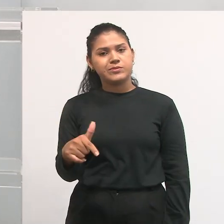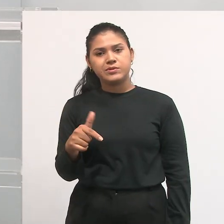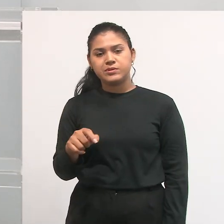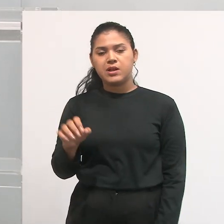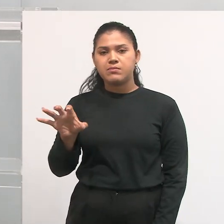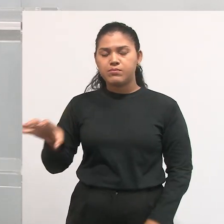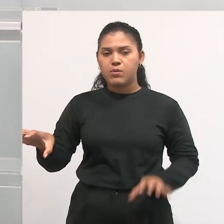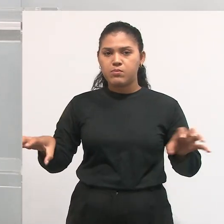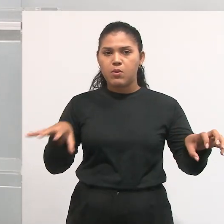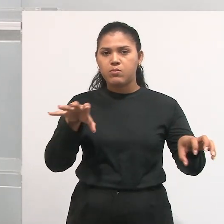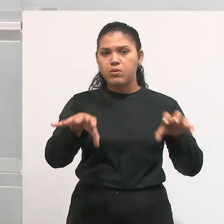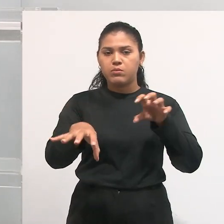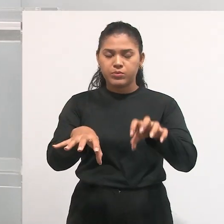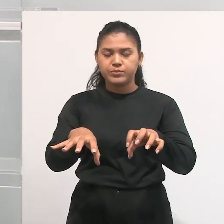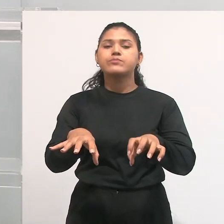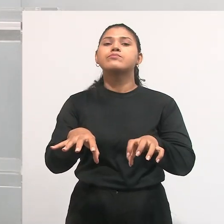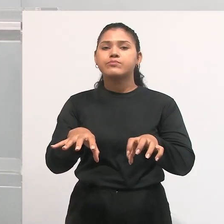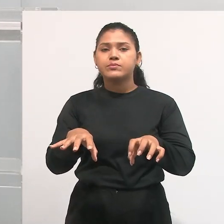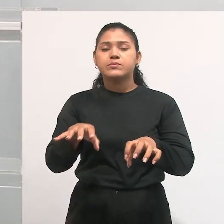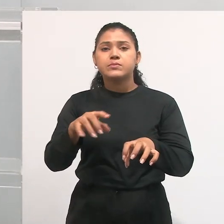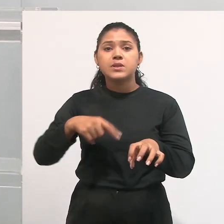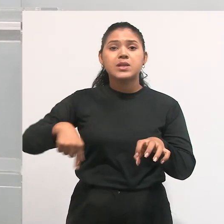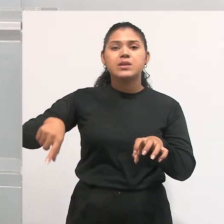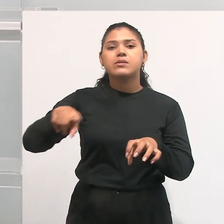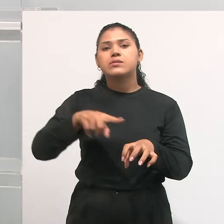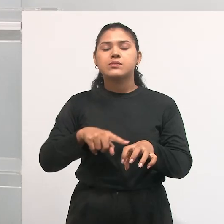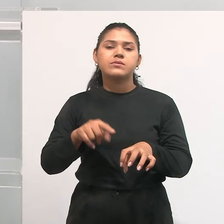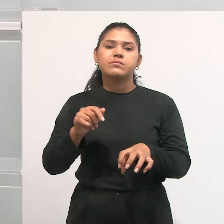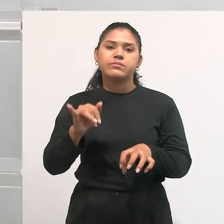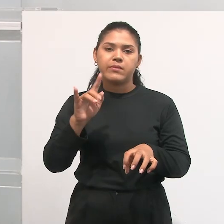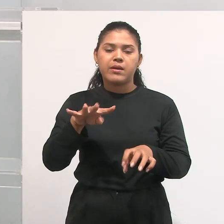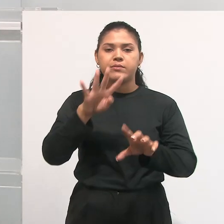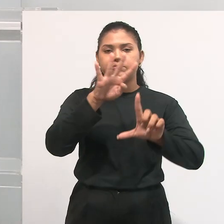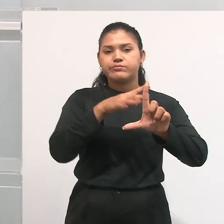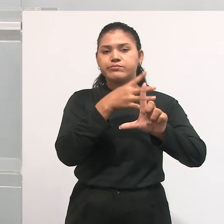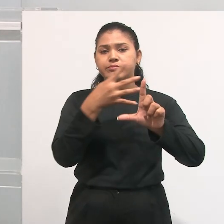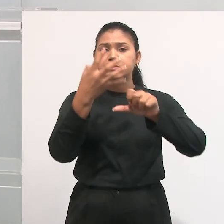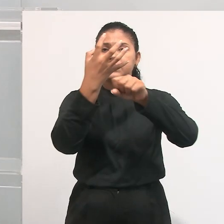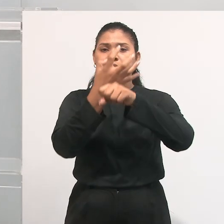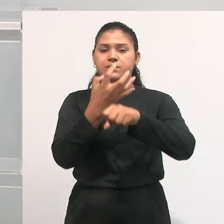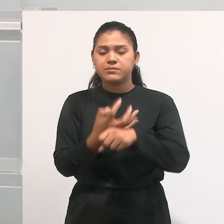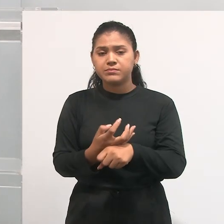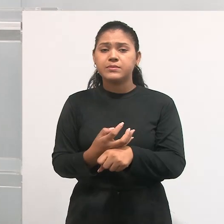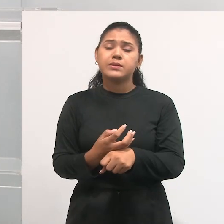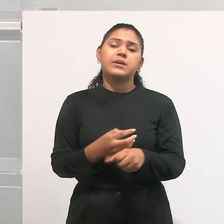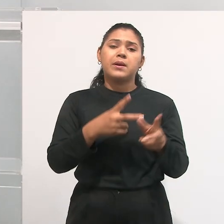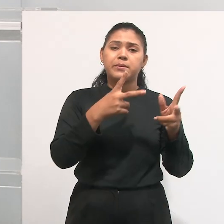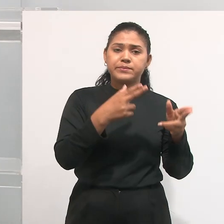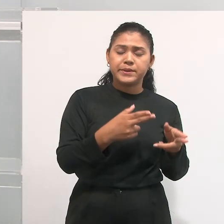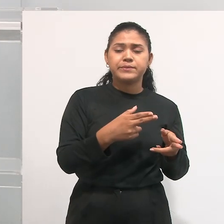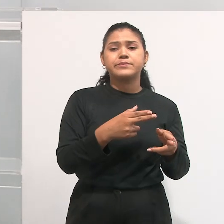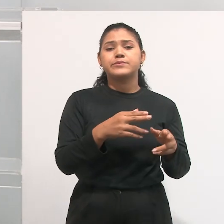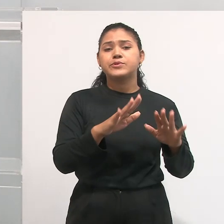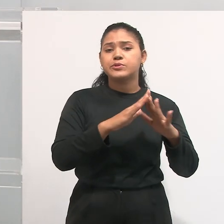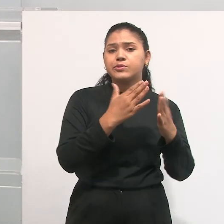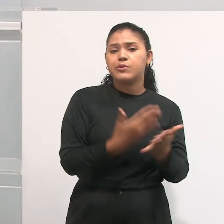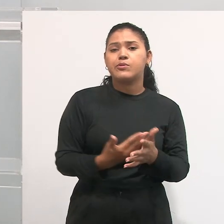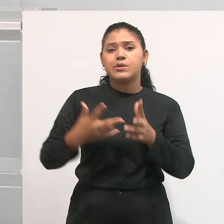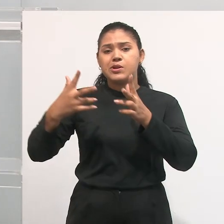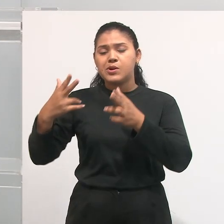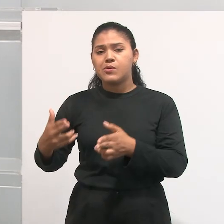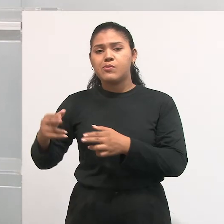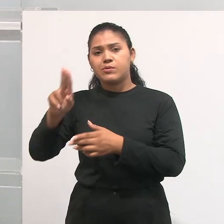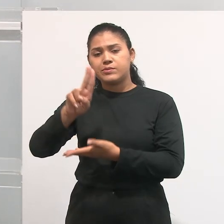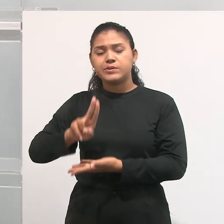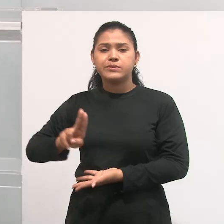estrutura curricular, ainda especialmente na faculdade e no ensino fundamental e médio, por mais esforços que a gente faça, ainda